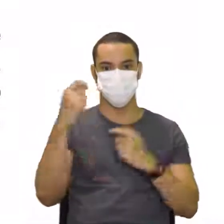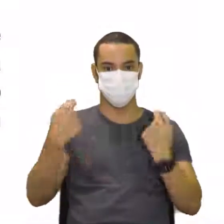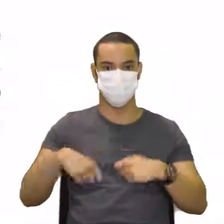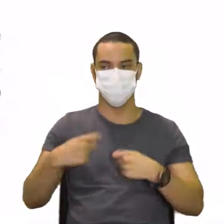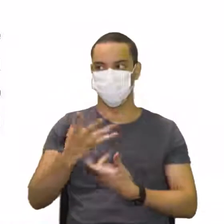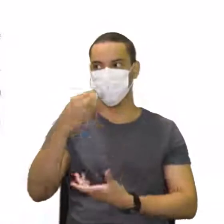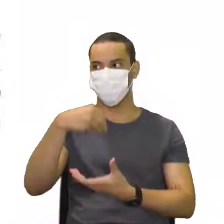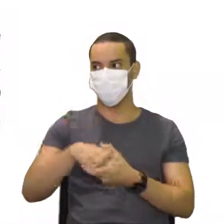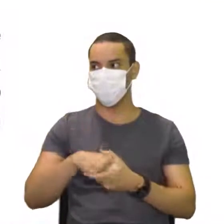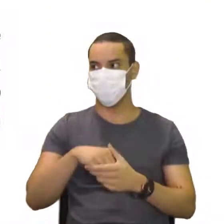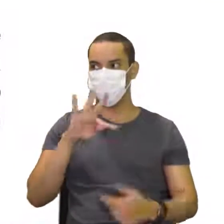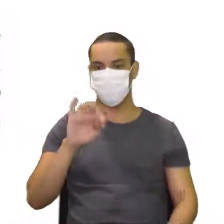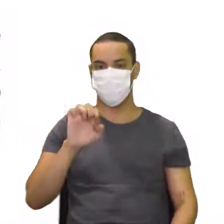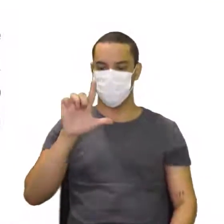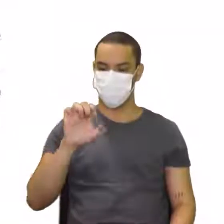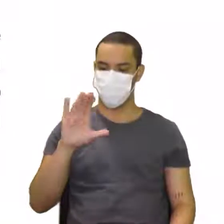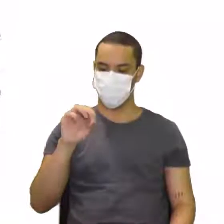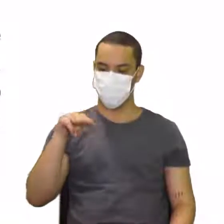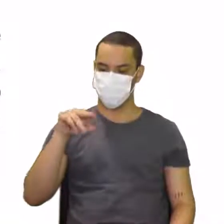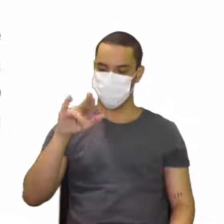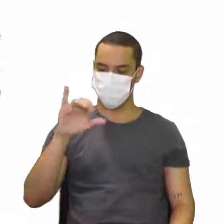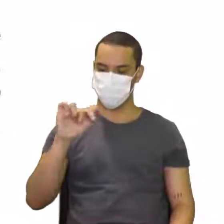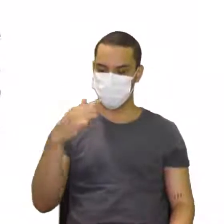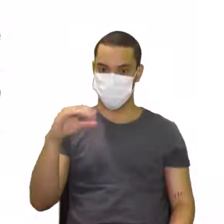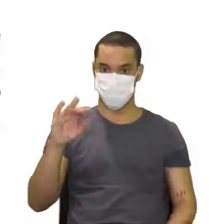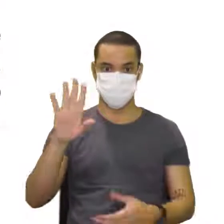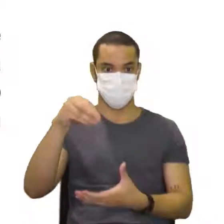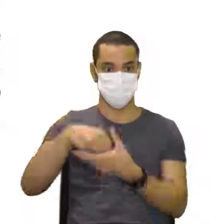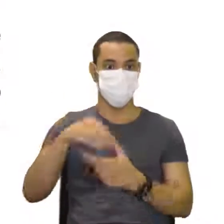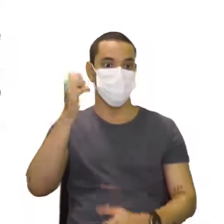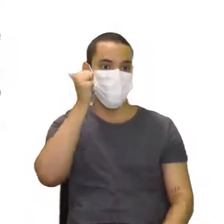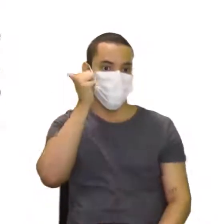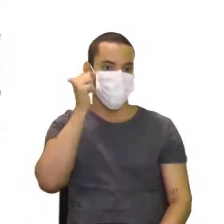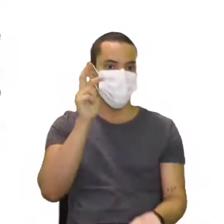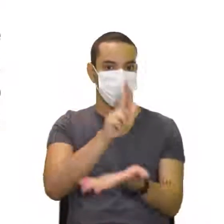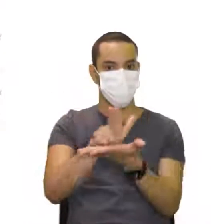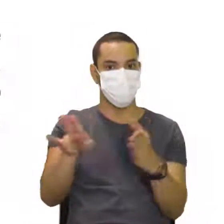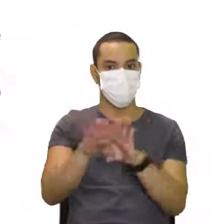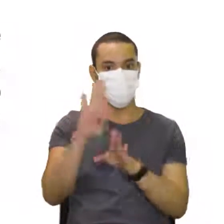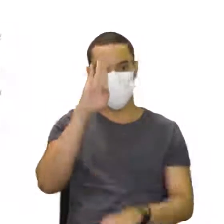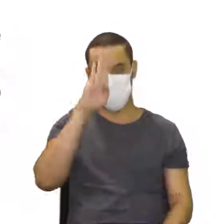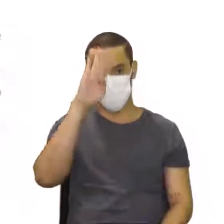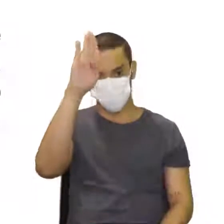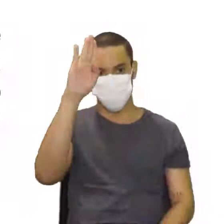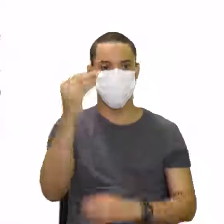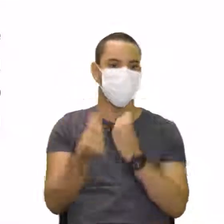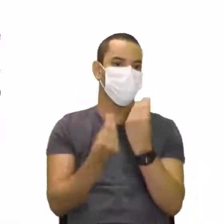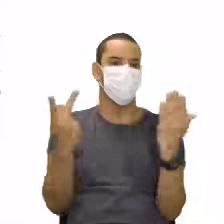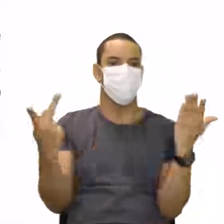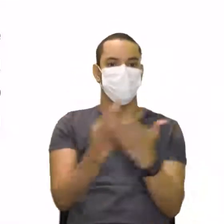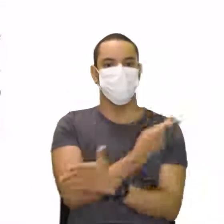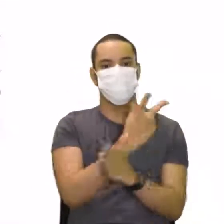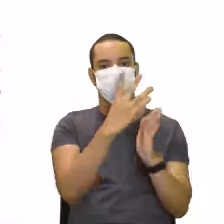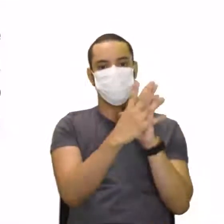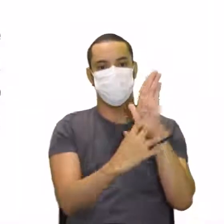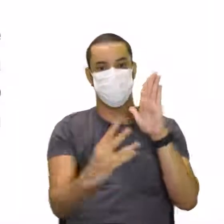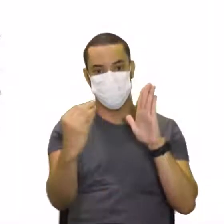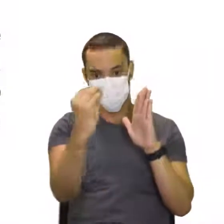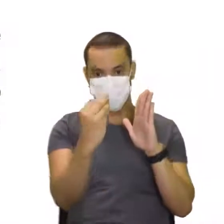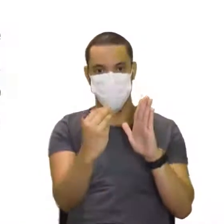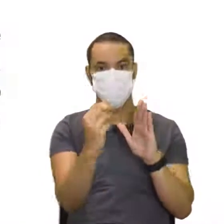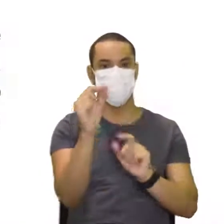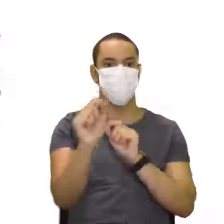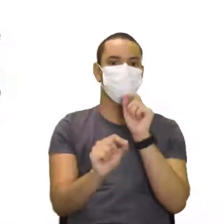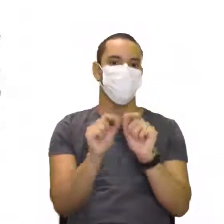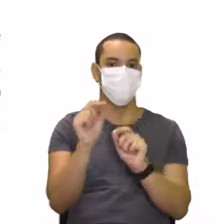empregados em telecomunicações e radiodifusão, os principais processos de modulação são